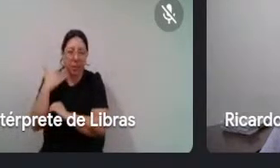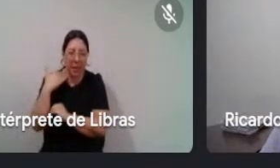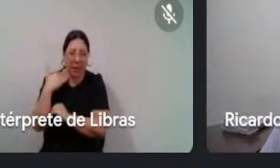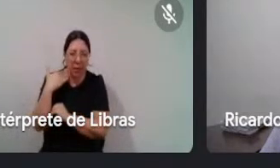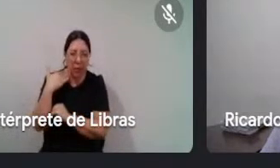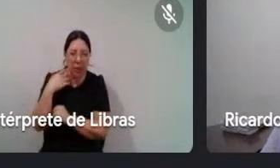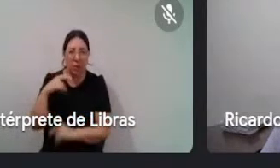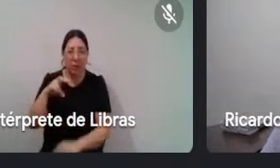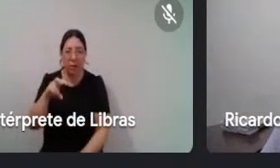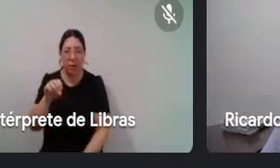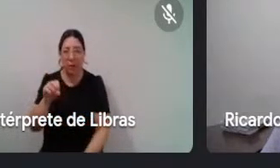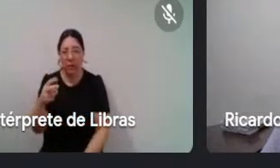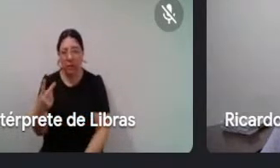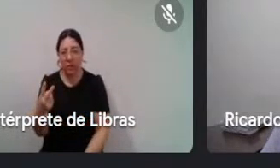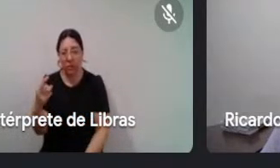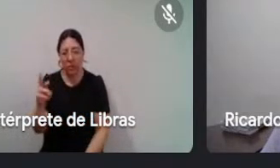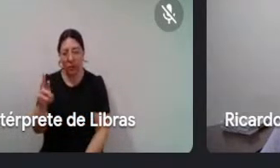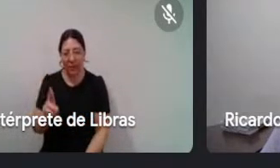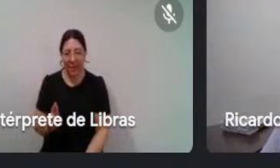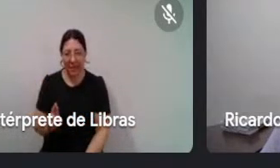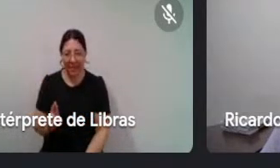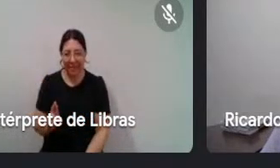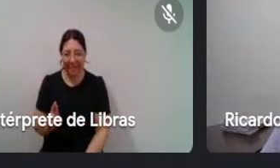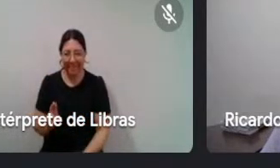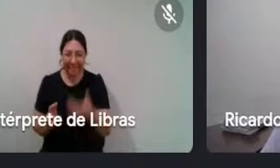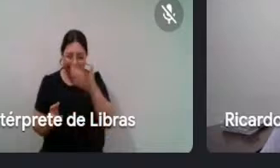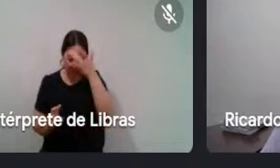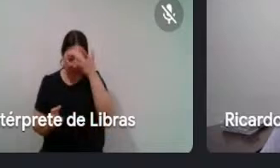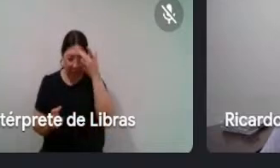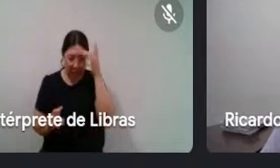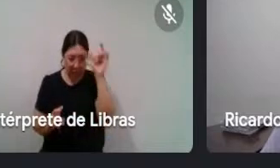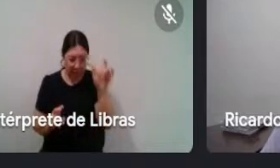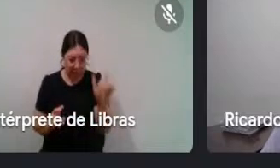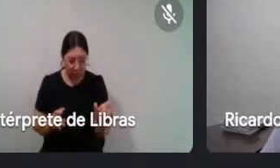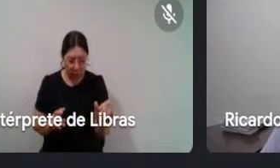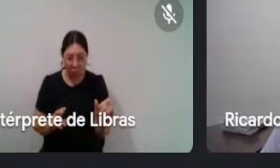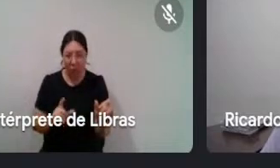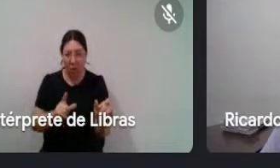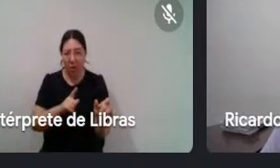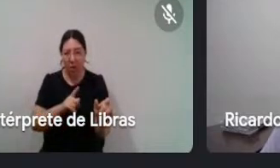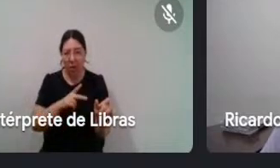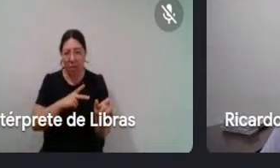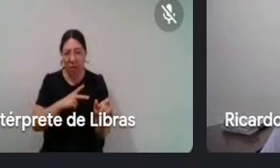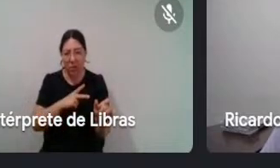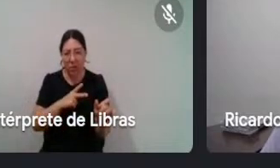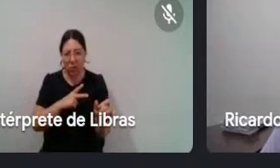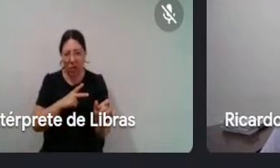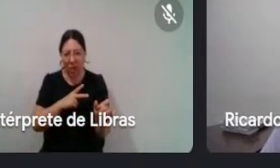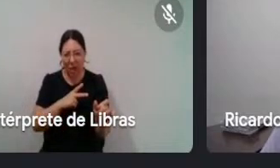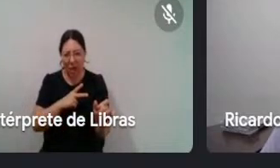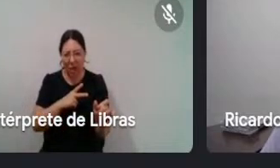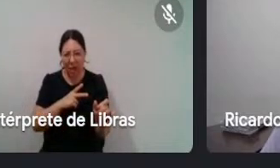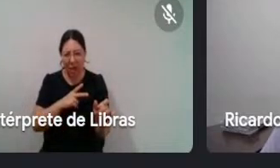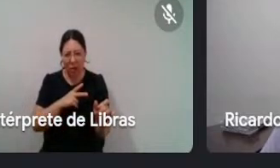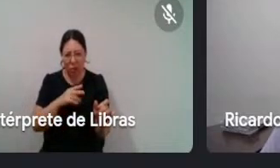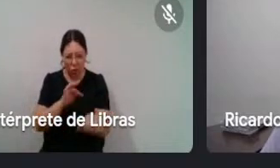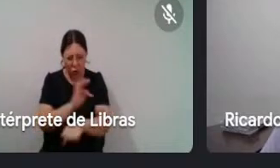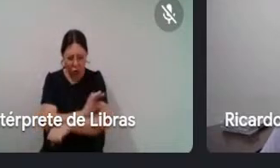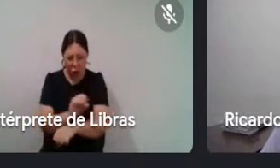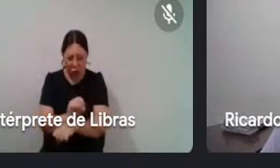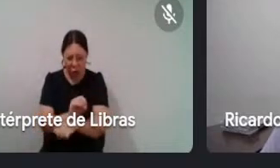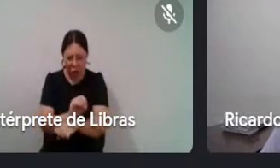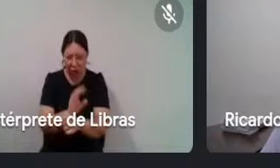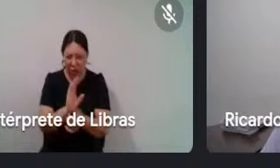R$ 502,91, ou seja, nenhuma pessoa física no estado do Tocantins contribuiu para o Democratas, nenhuma pessoa